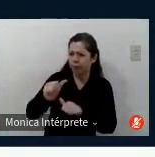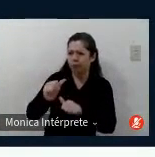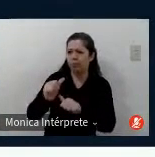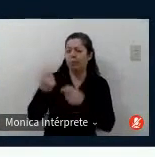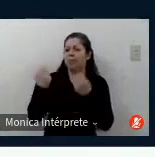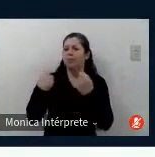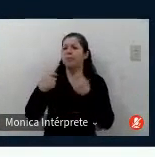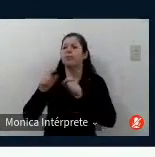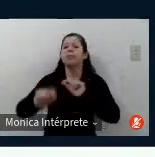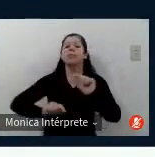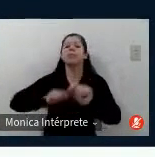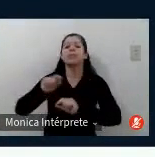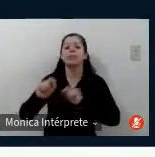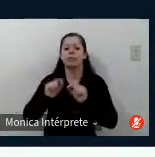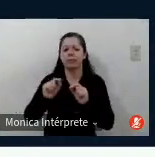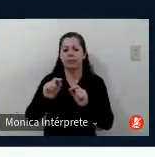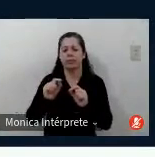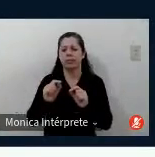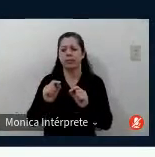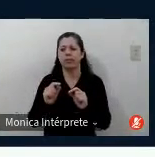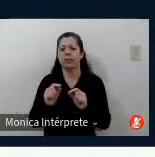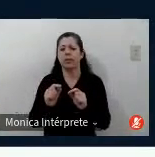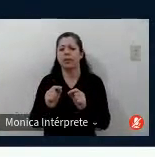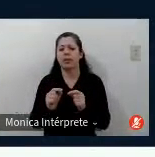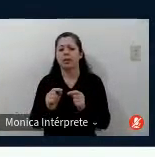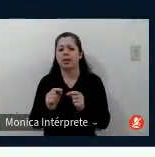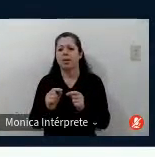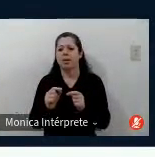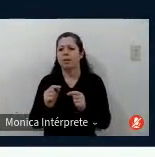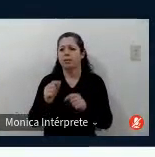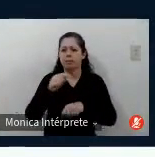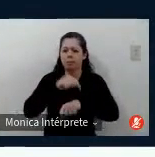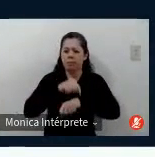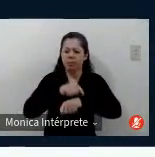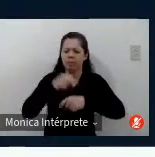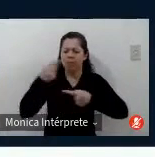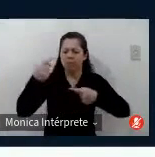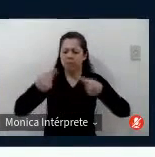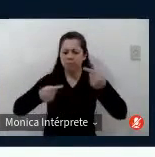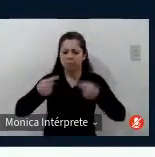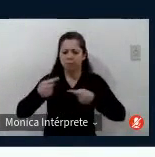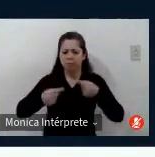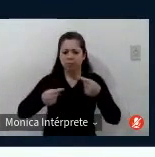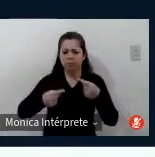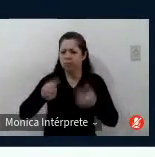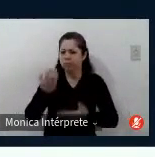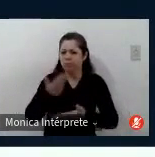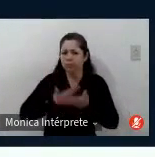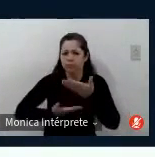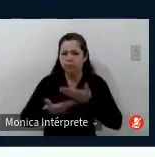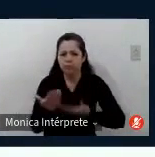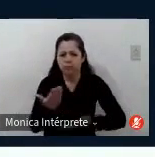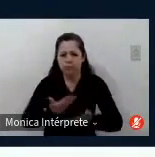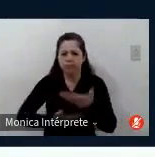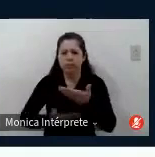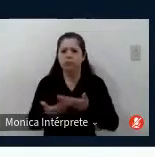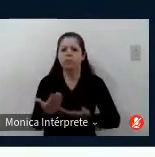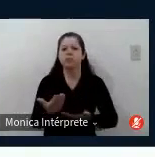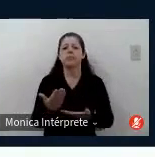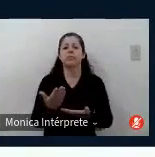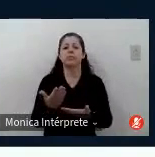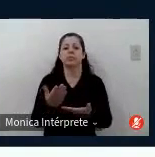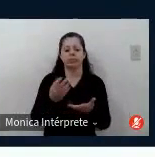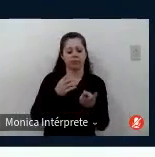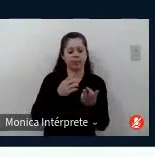diálogo, de negociação, de formação continuada desses atores dentro dos três eixos, né, da nossa política,